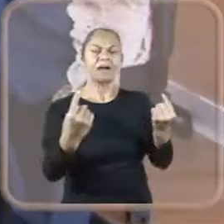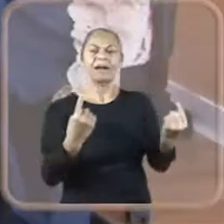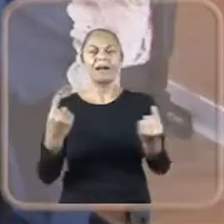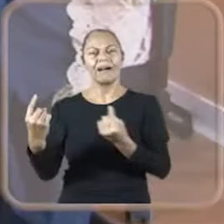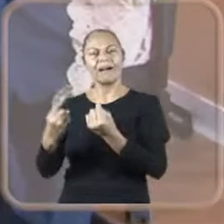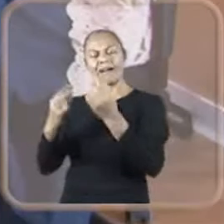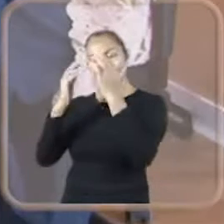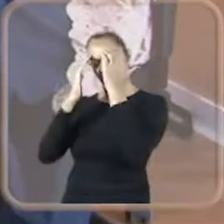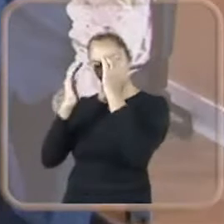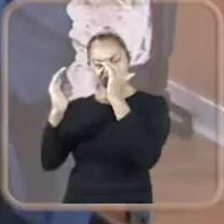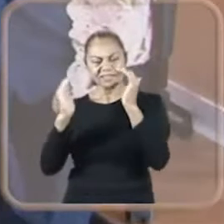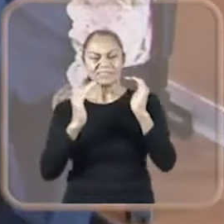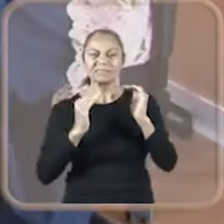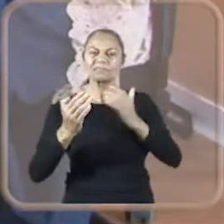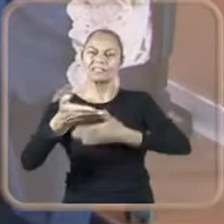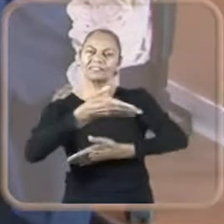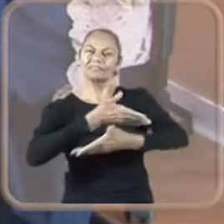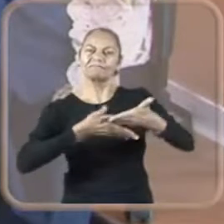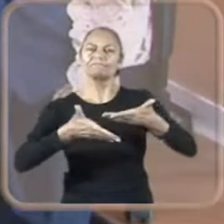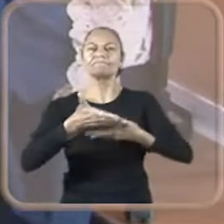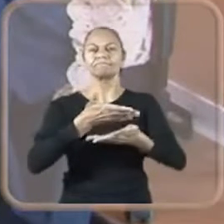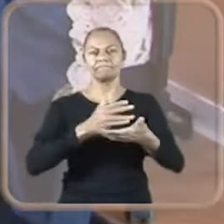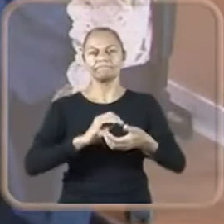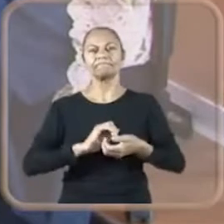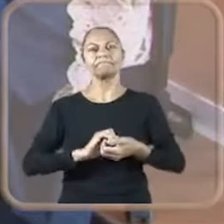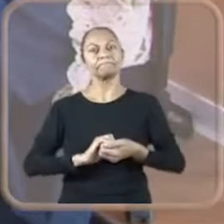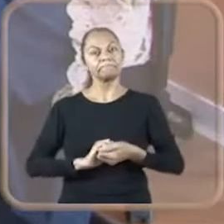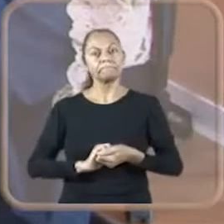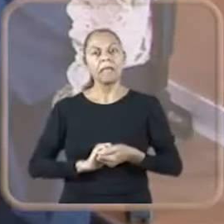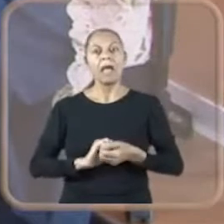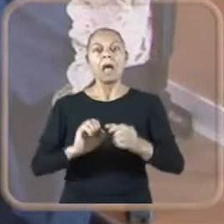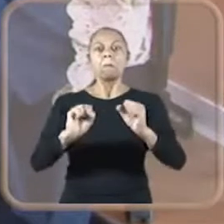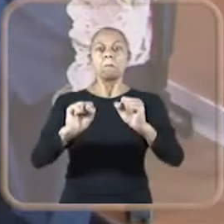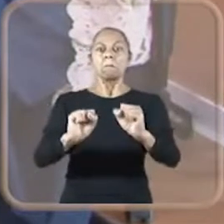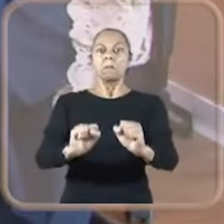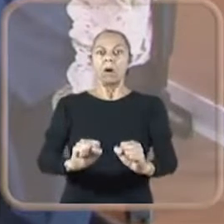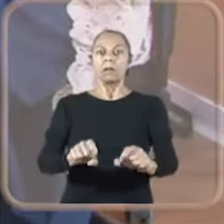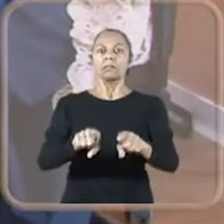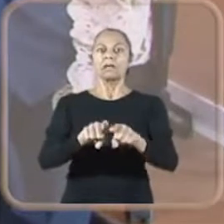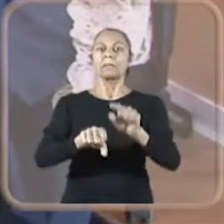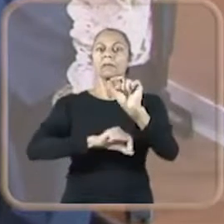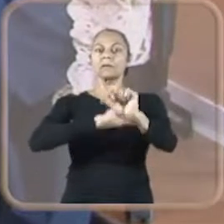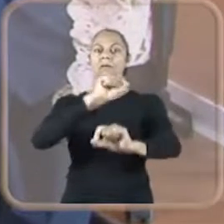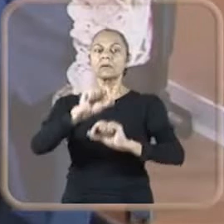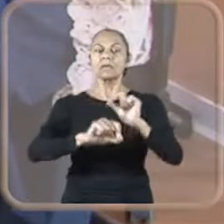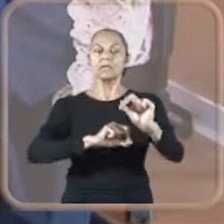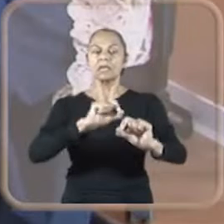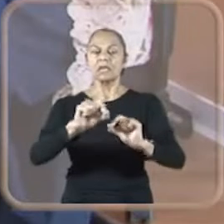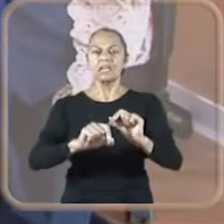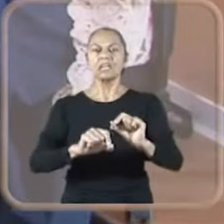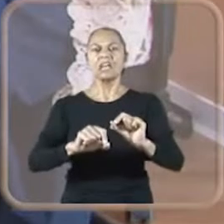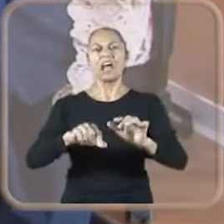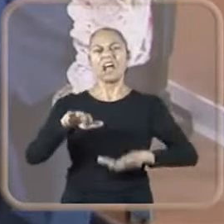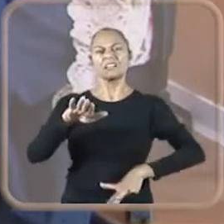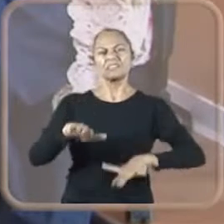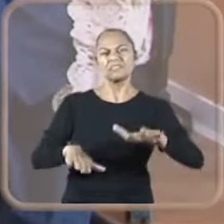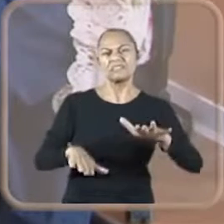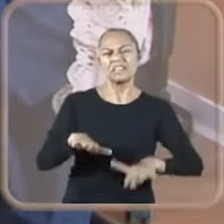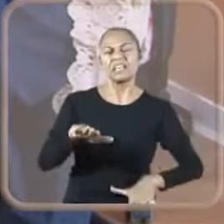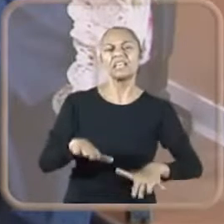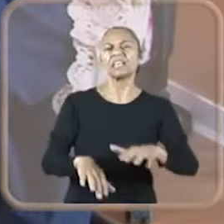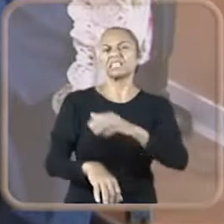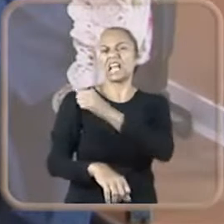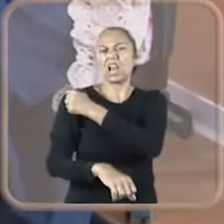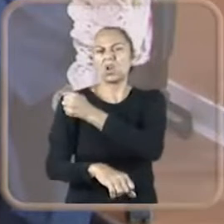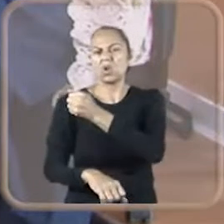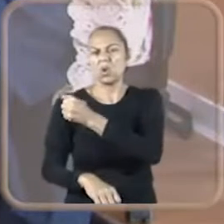realmente deseja que aconteça. Que pode ainda, né, JR, melhorar as questões da indisciplina, dos